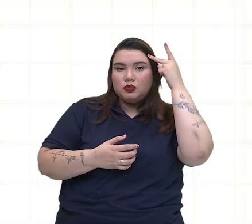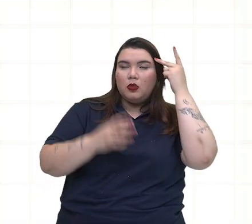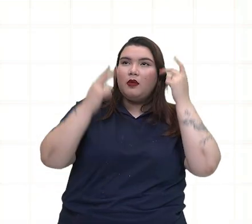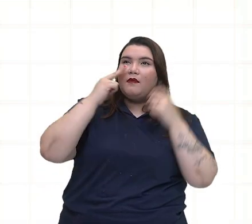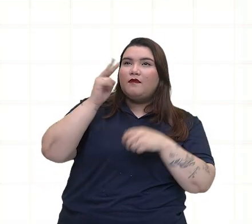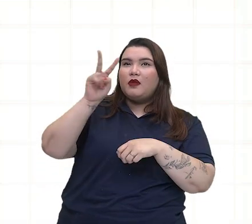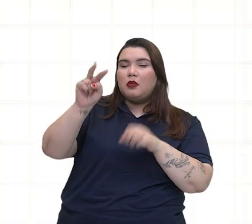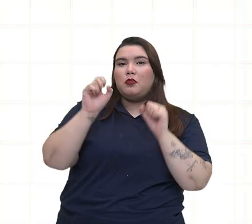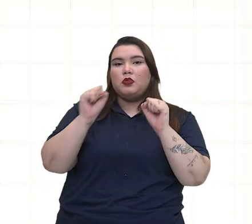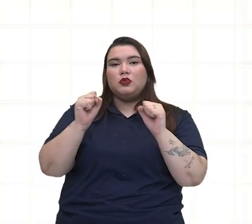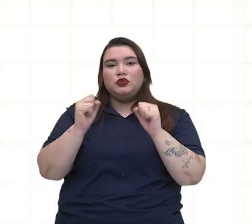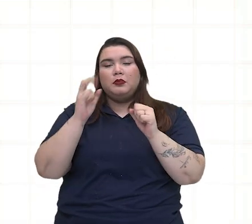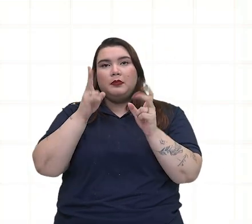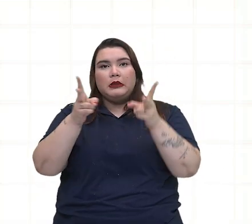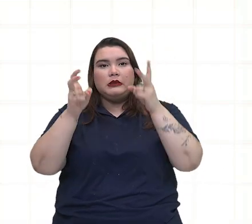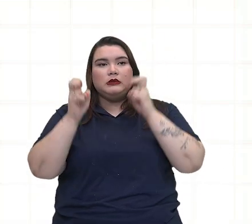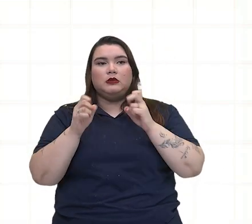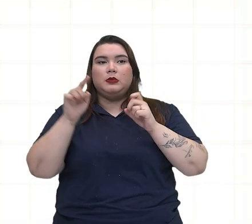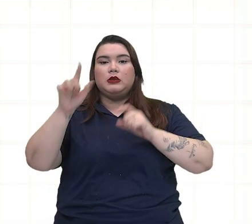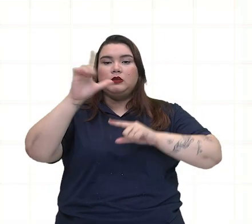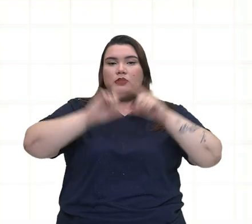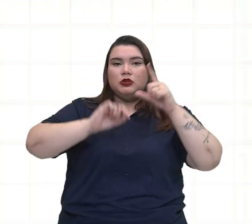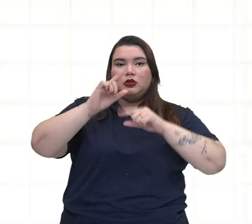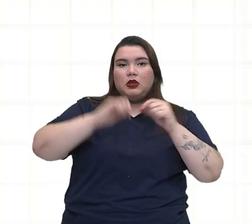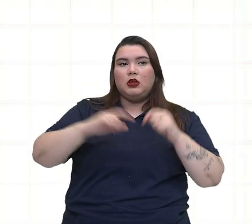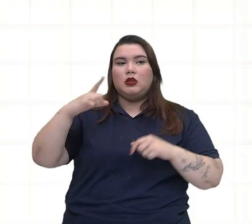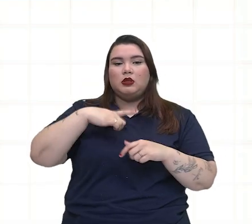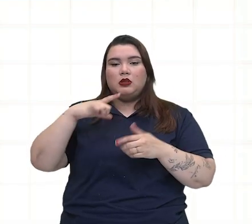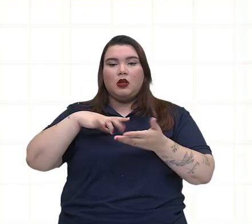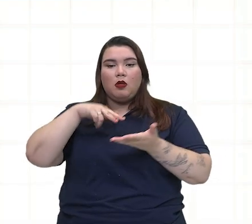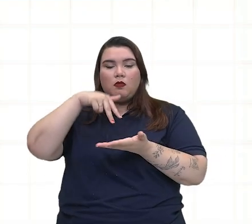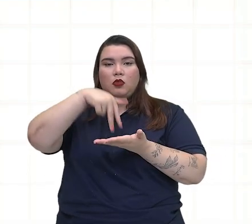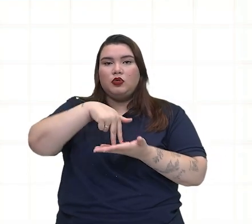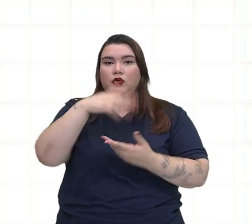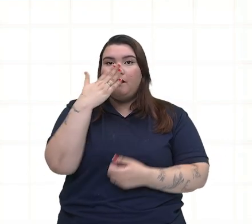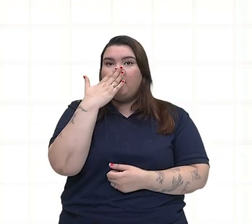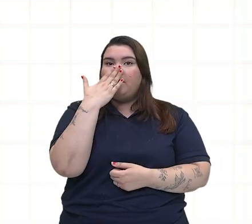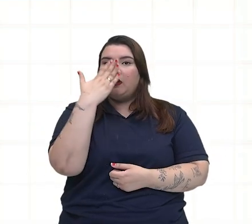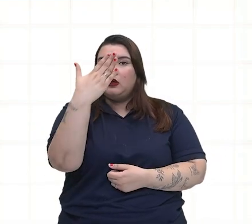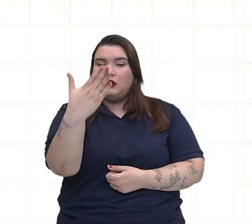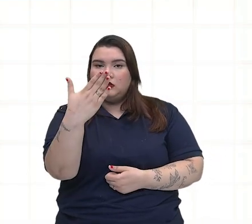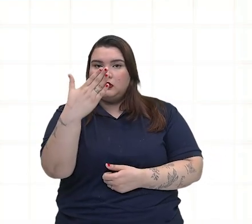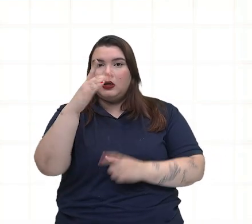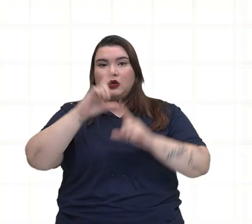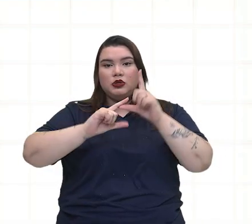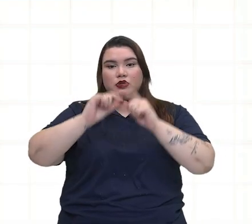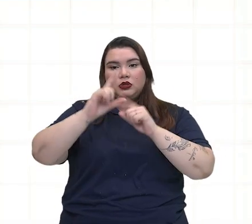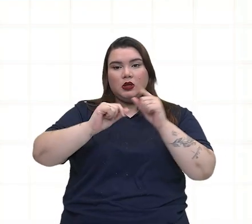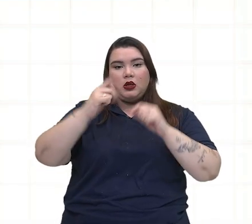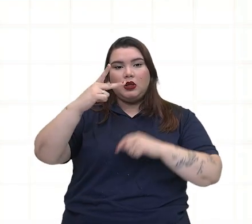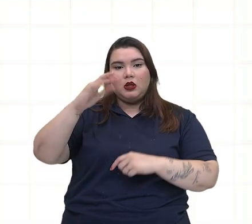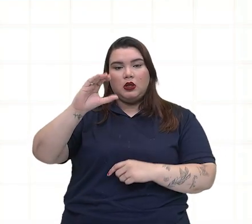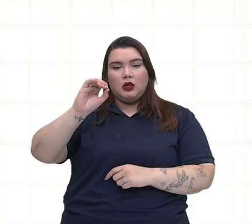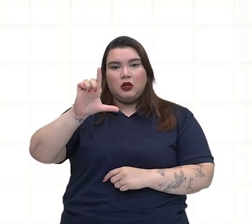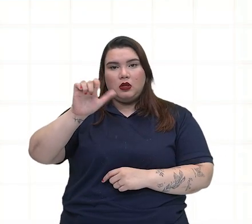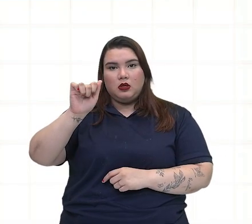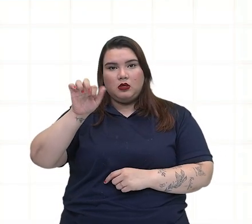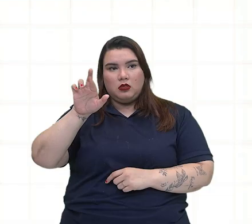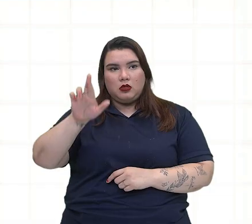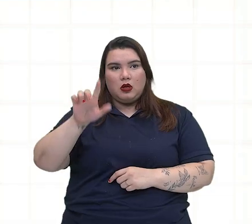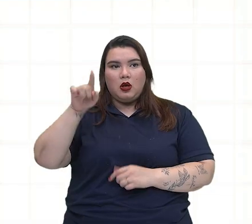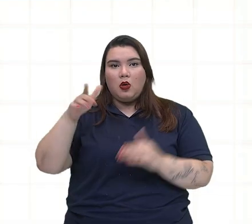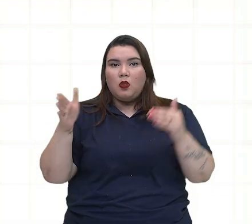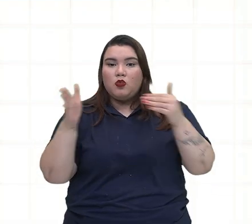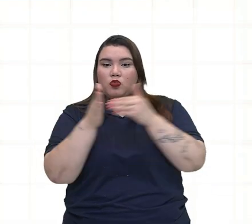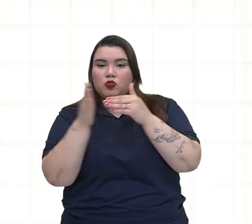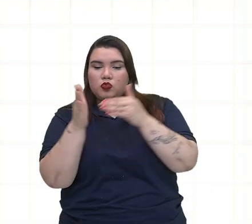se orientar a partir dessa estrela, se posicionando de frente para a estrela polar, que é essa estrela